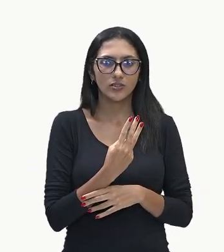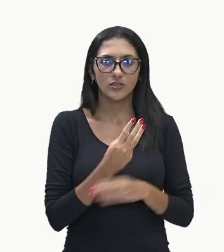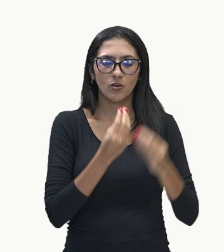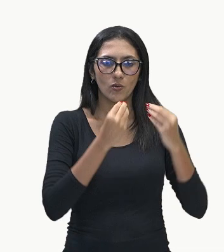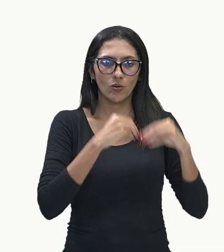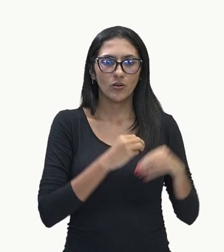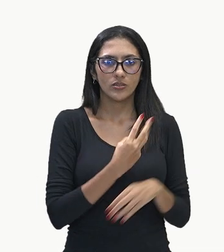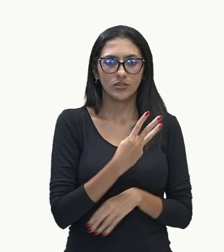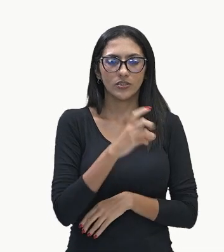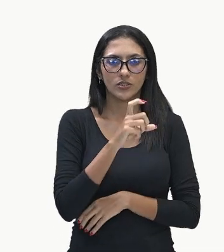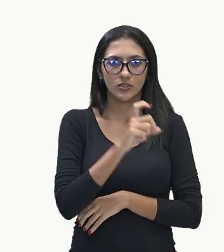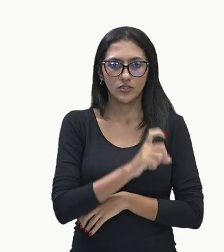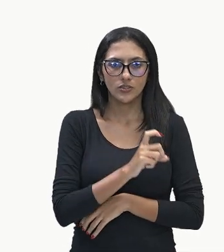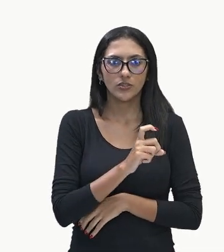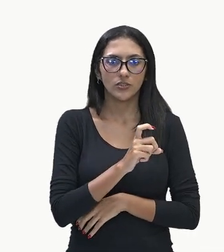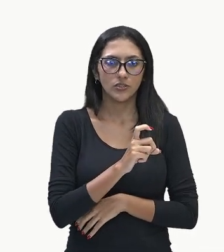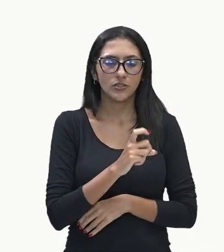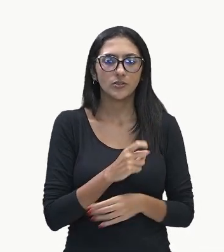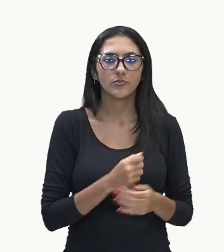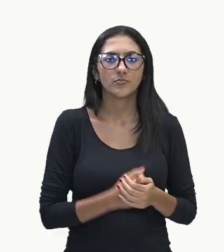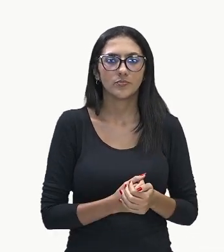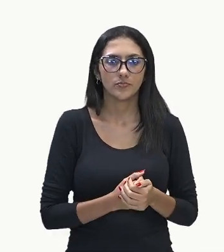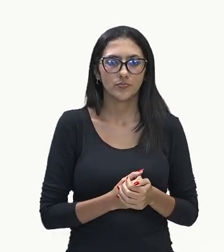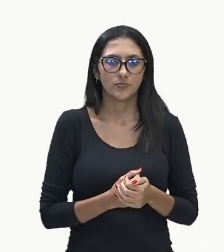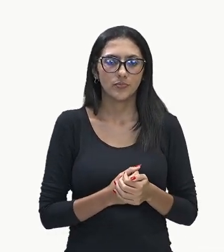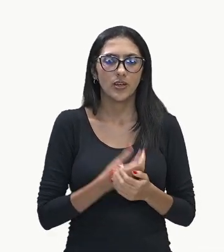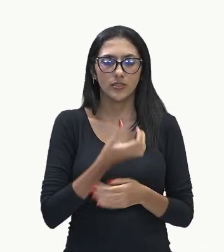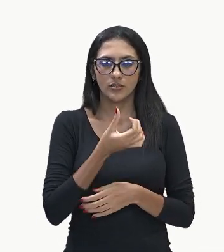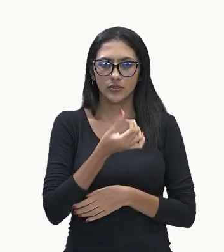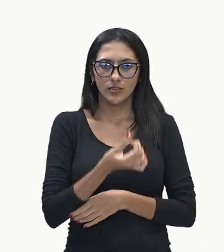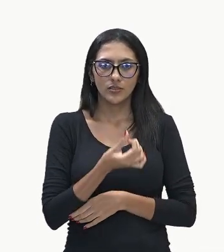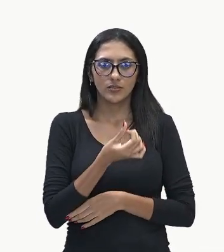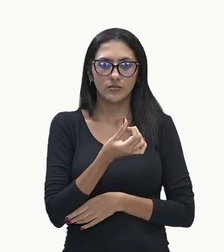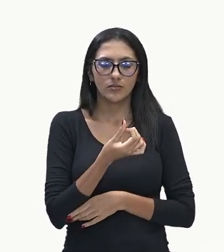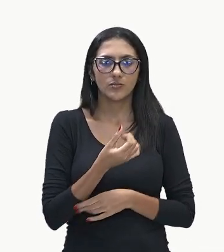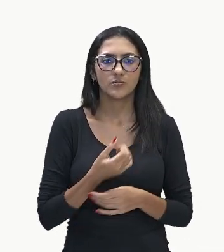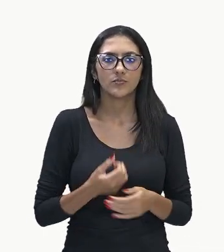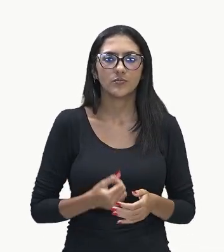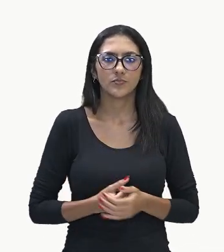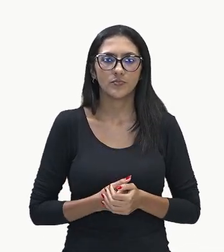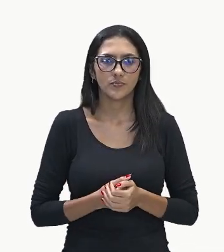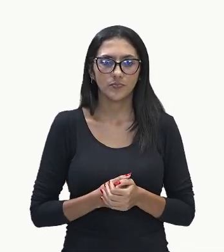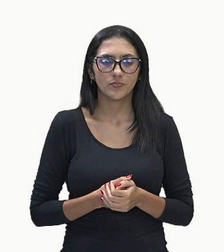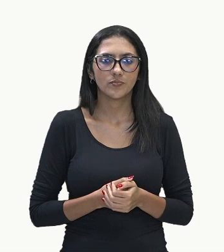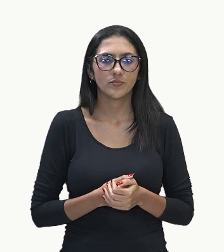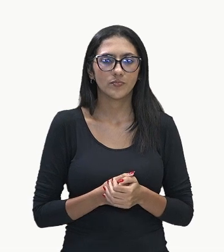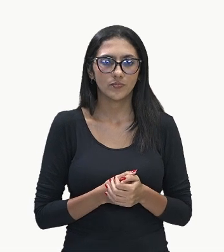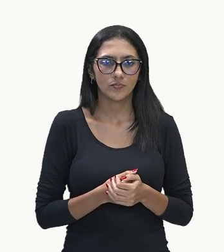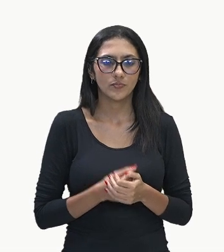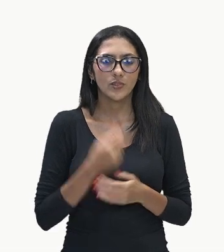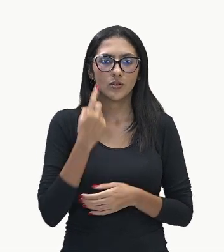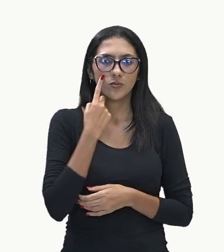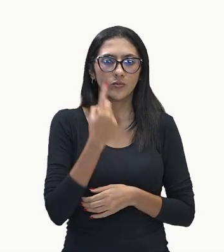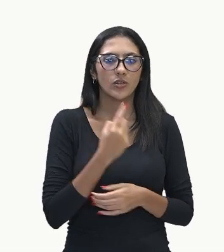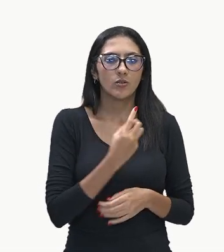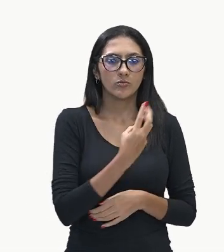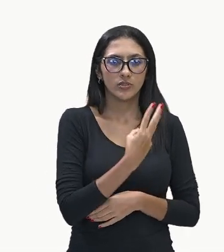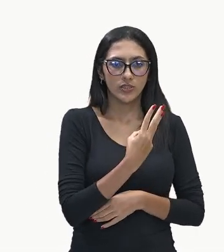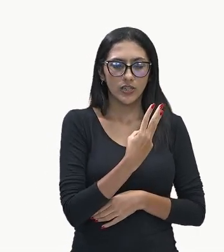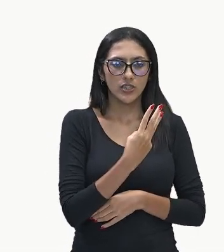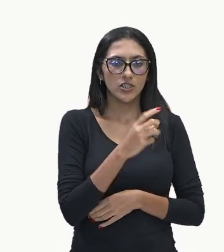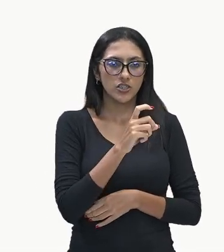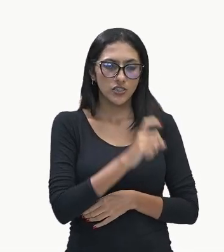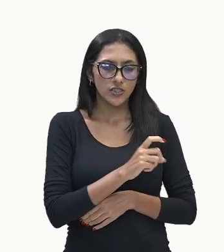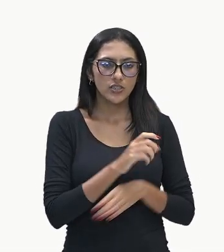3x. 3 vezes 2, 6. Sinal do 3x é igual ao sinal do x, então vai